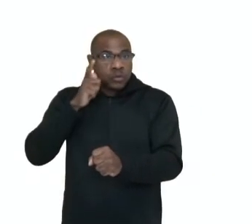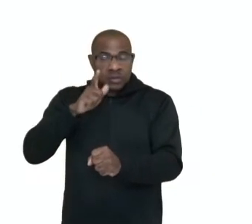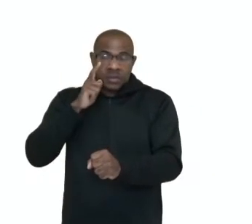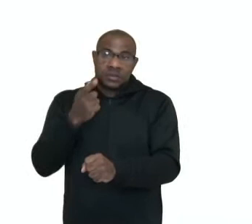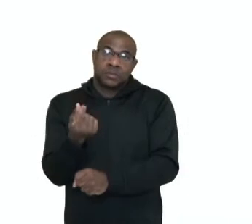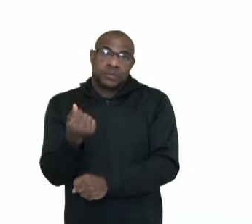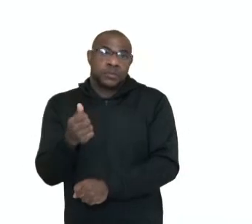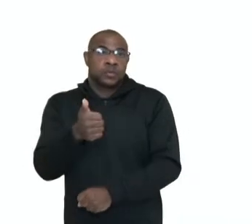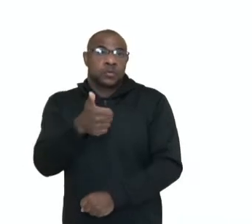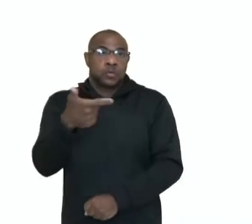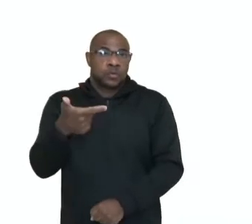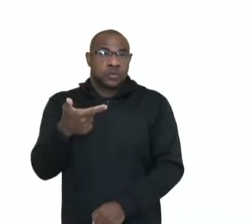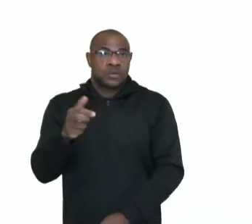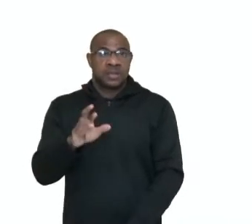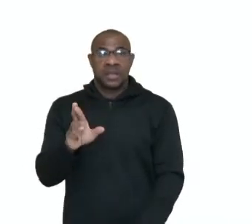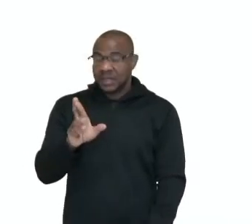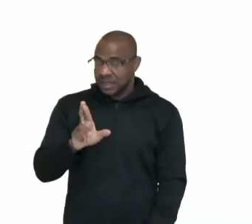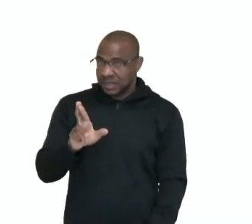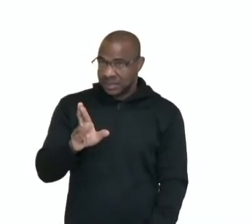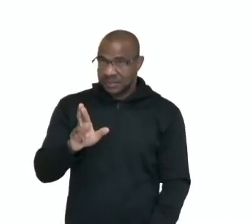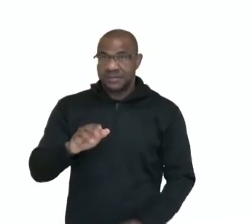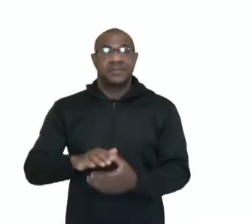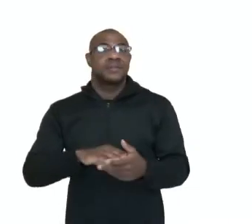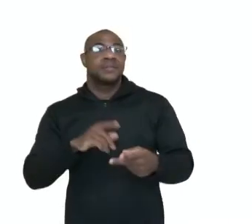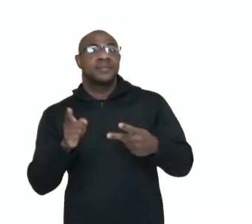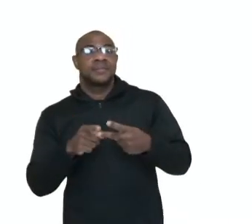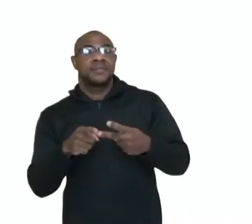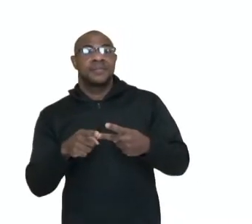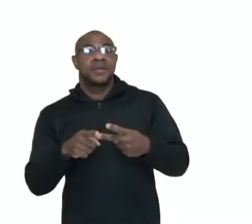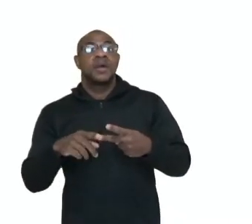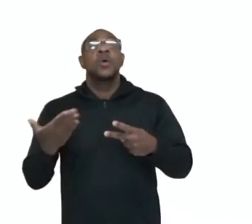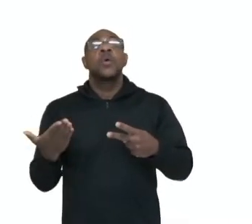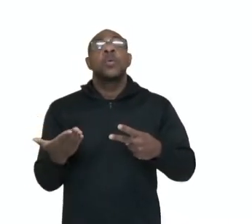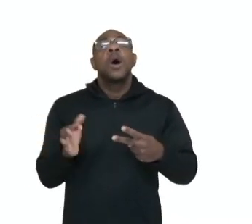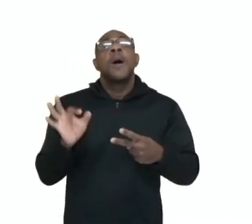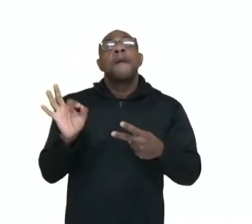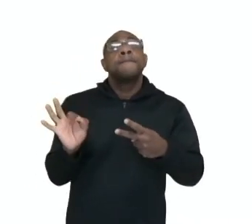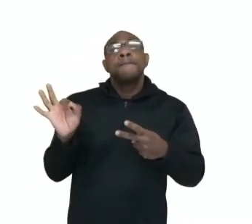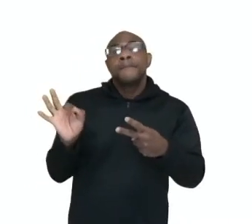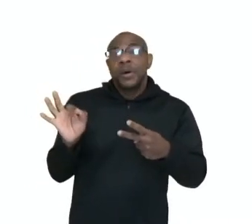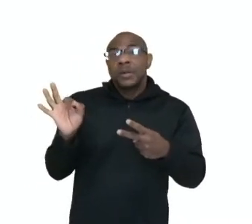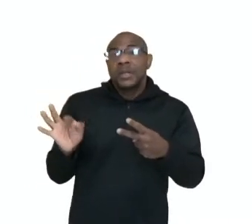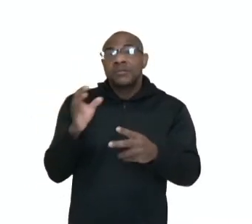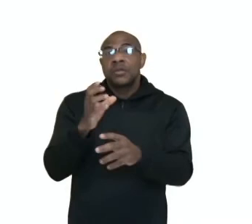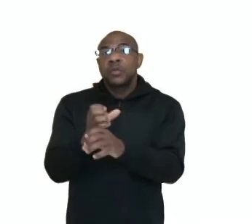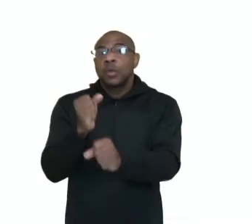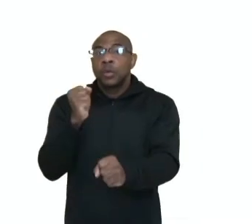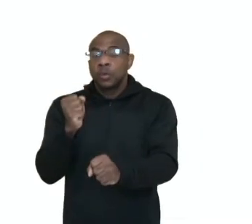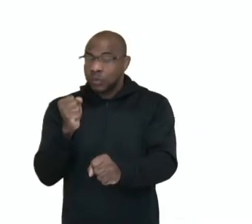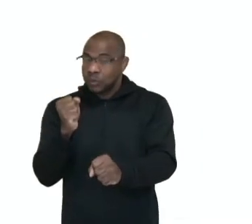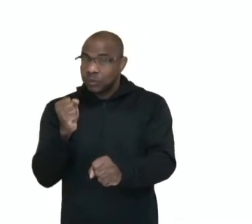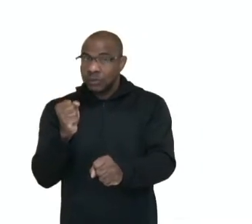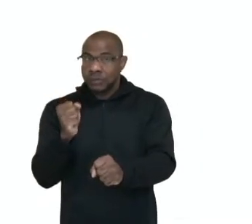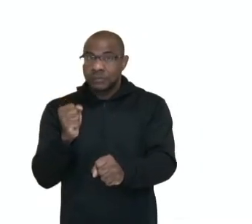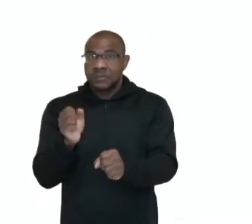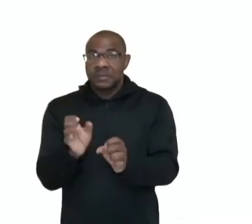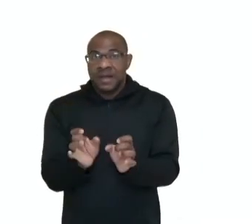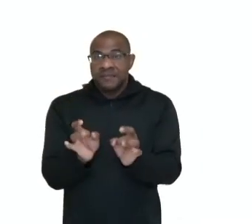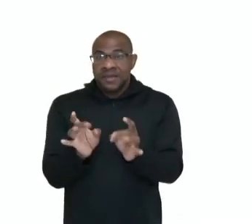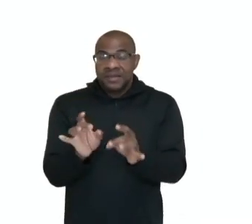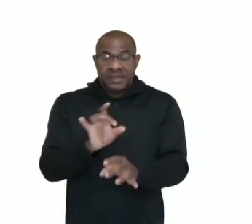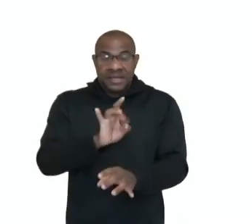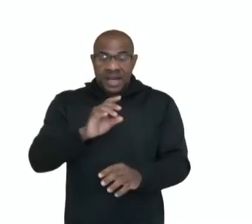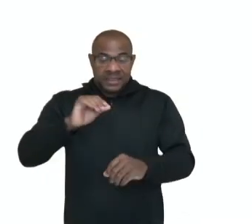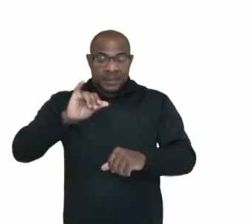R$12? Vai precisar da letra B, tá vendo? Qual é a porcentagem do lucro desse lojista na venda de cada